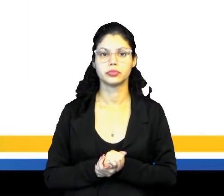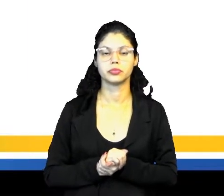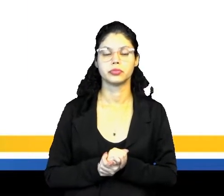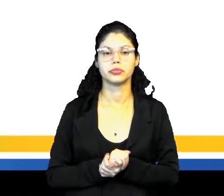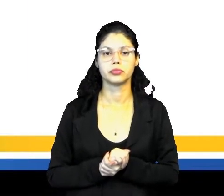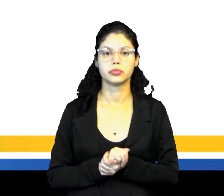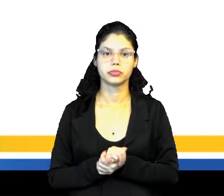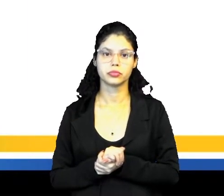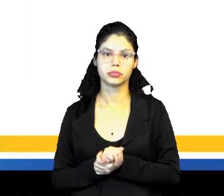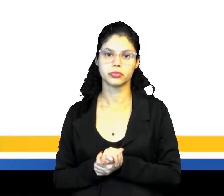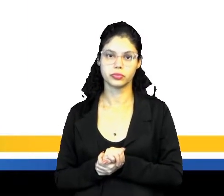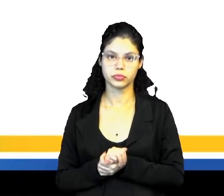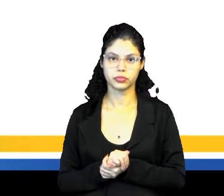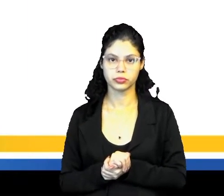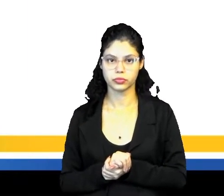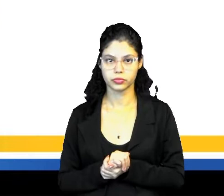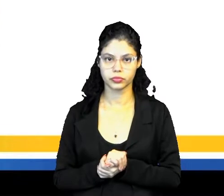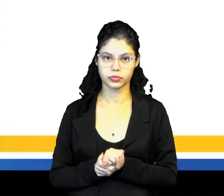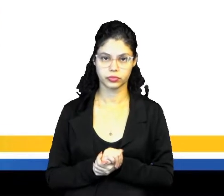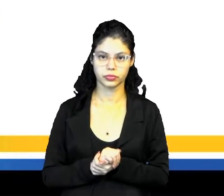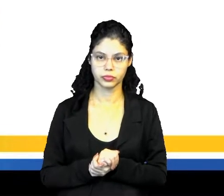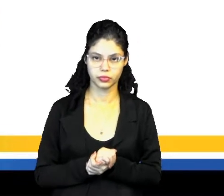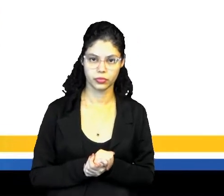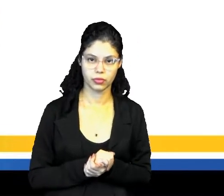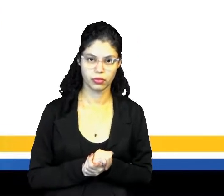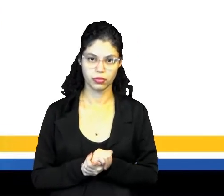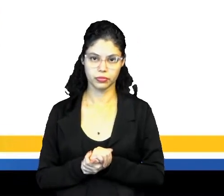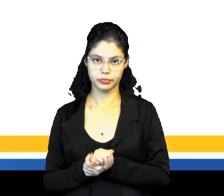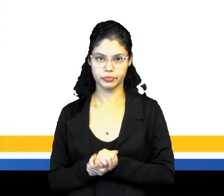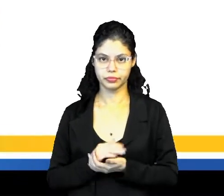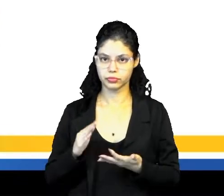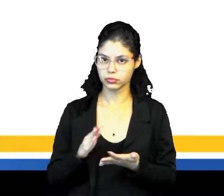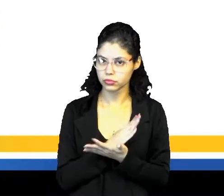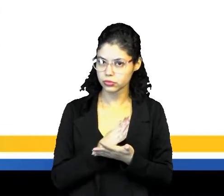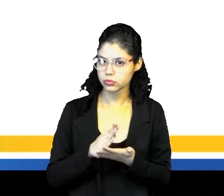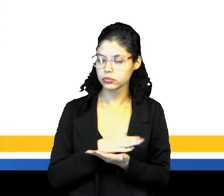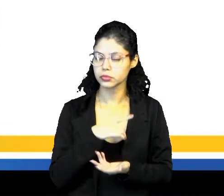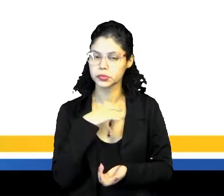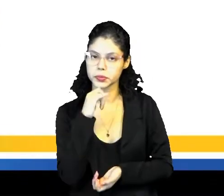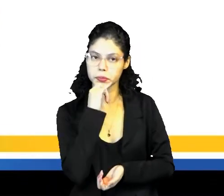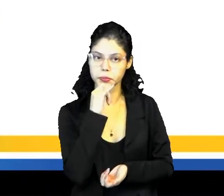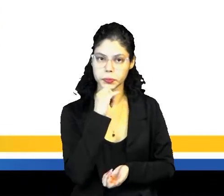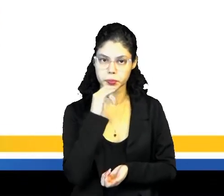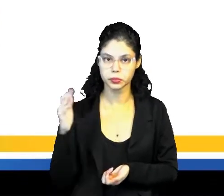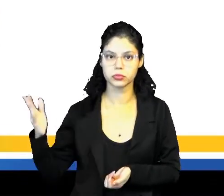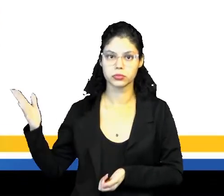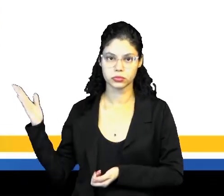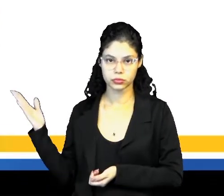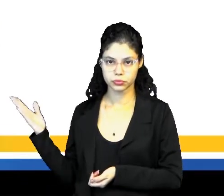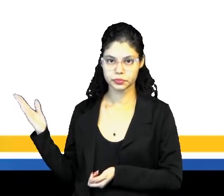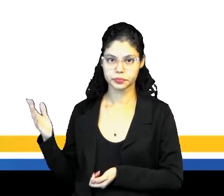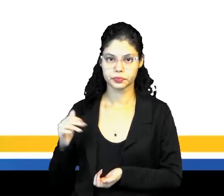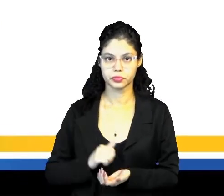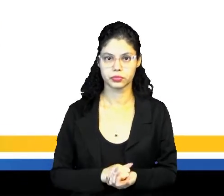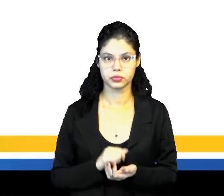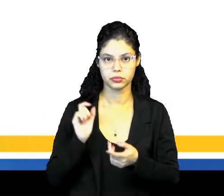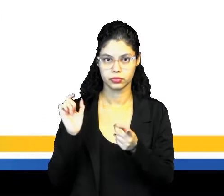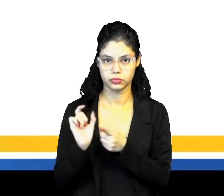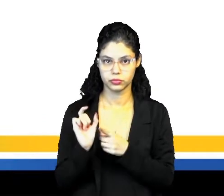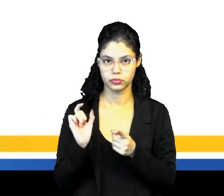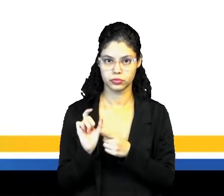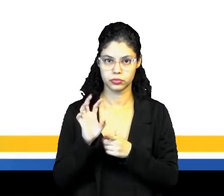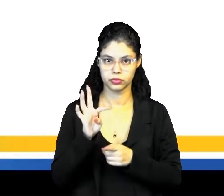Phrasal verbs com take, né? Nós temos ali alguns exemplos de phrasal verbs com a